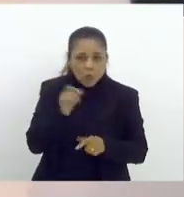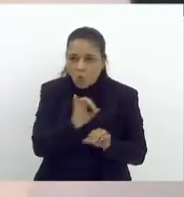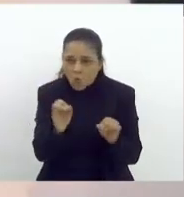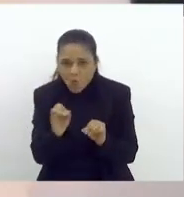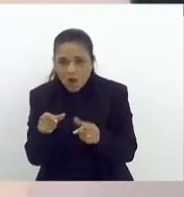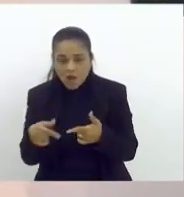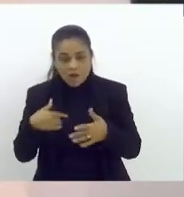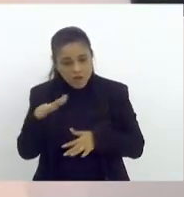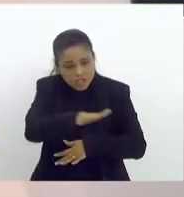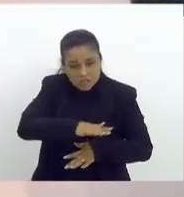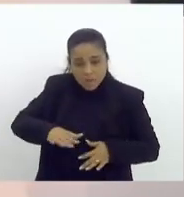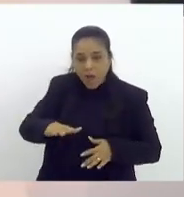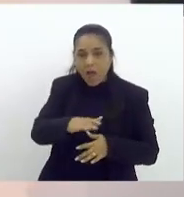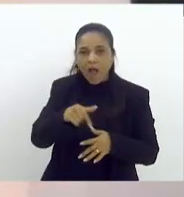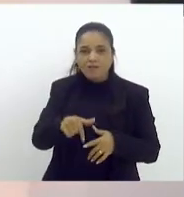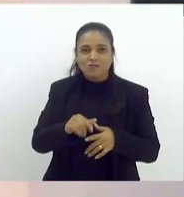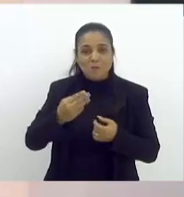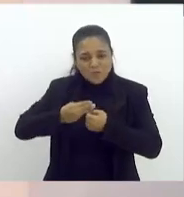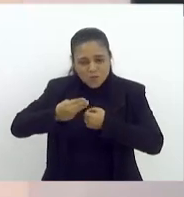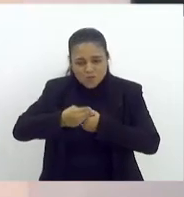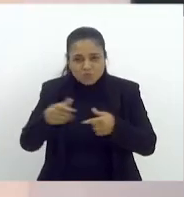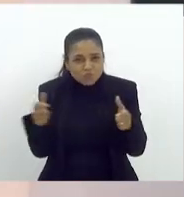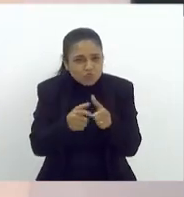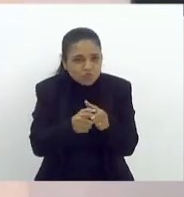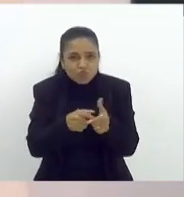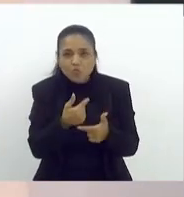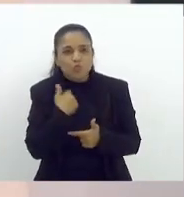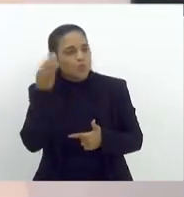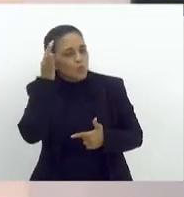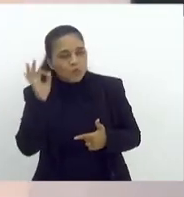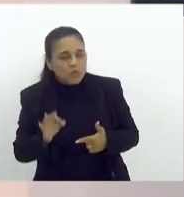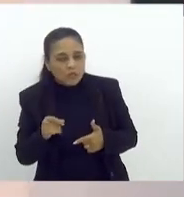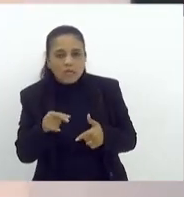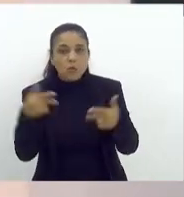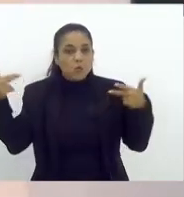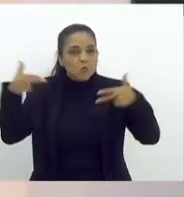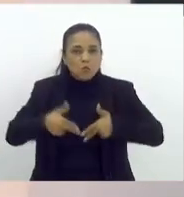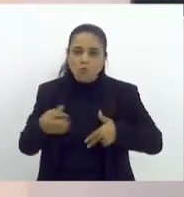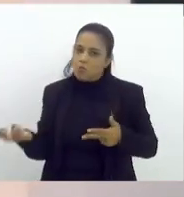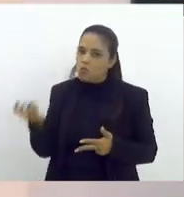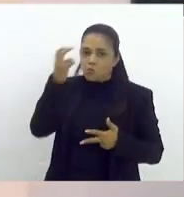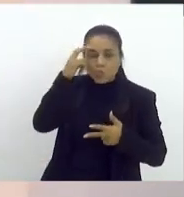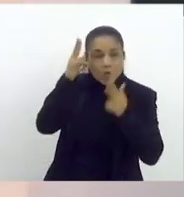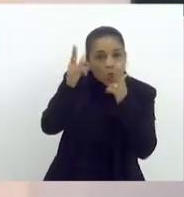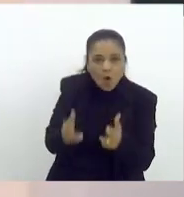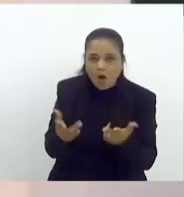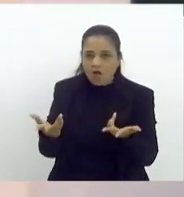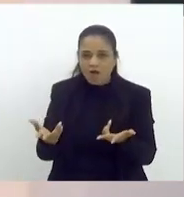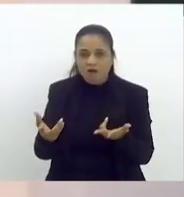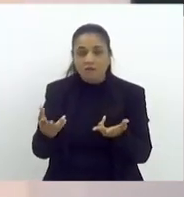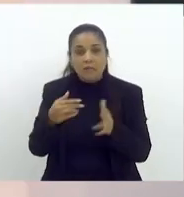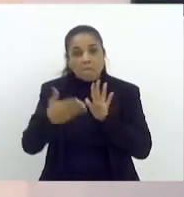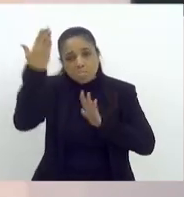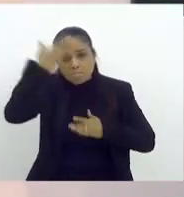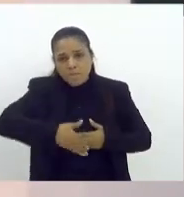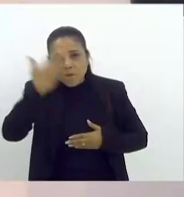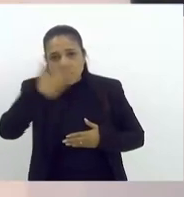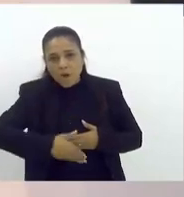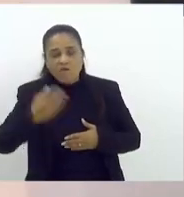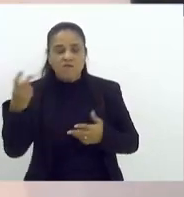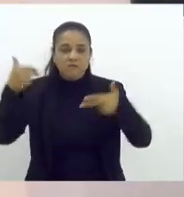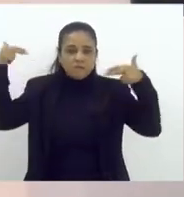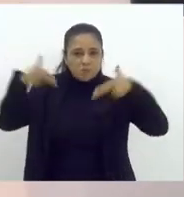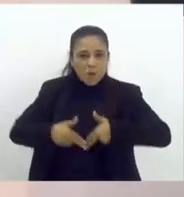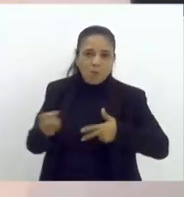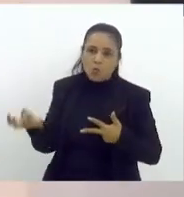um espaço como esse só que nos municípios menores as pessoas não entenderam o Hip Hop como Cultura a gente tem que tentar provando ainda que o Hip